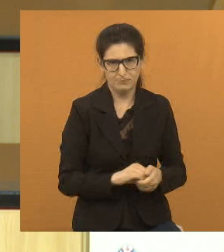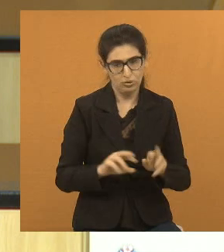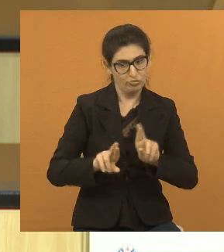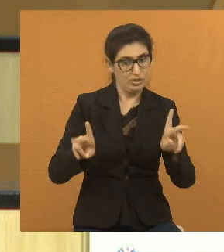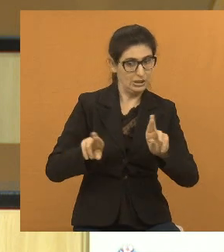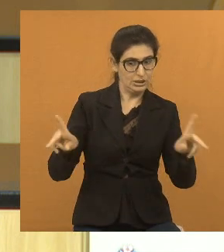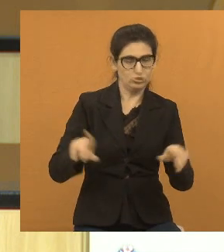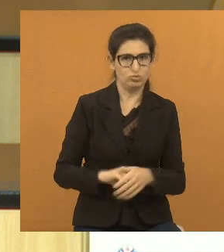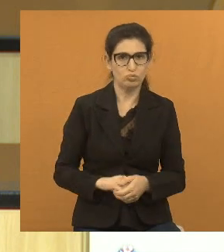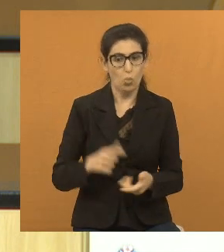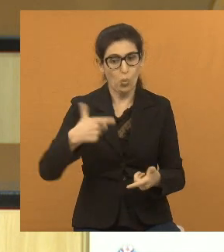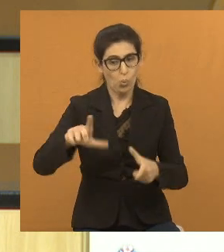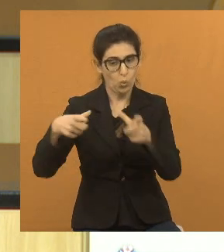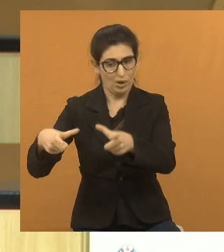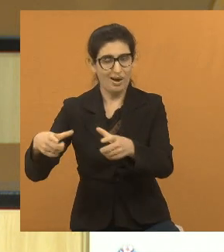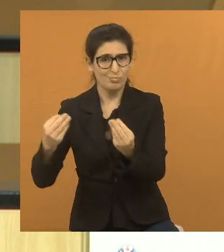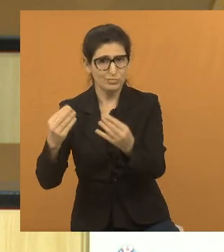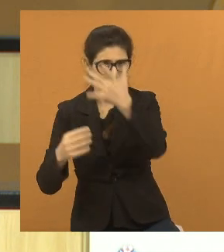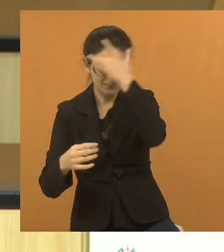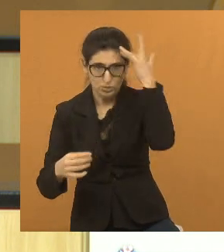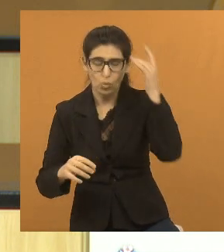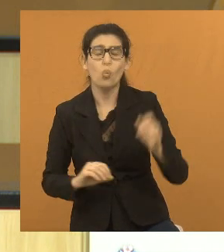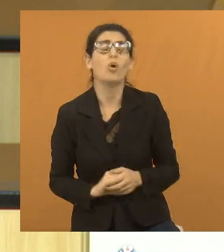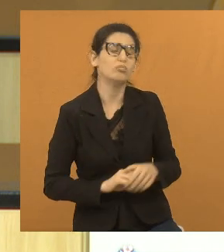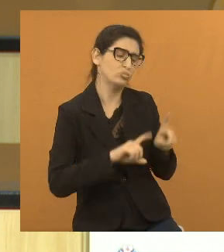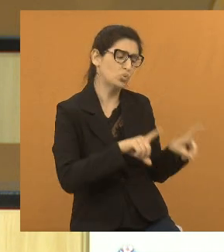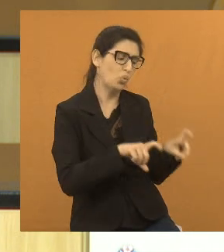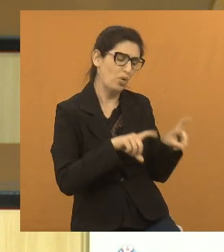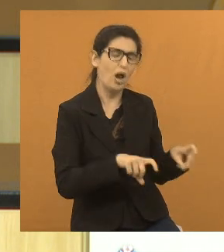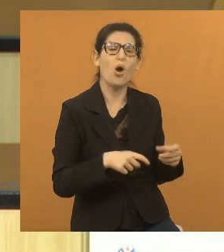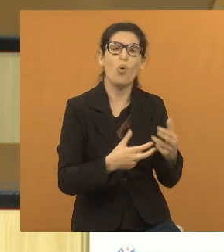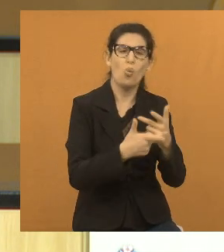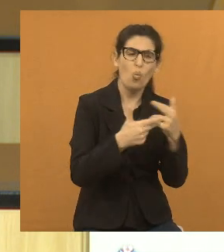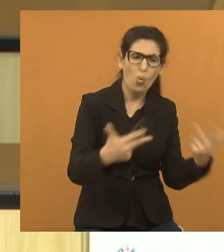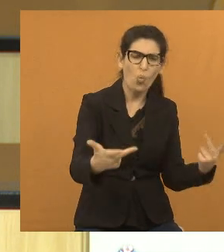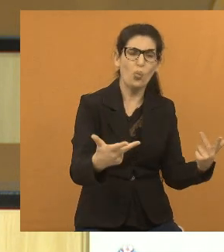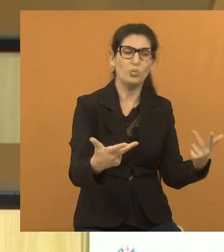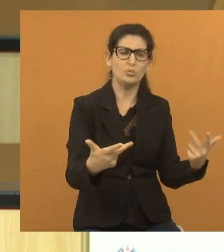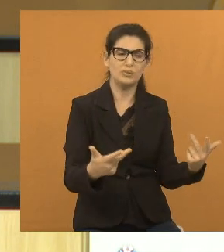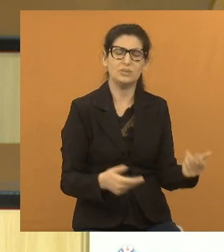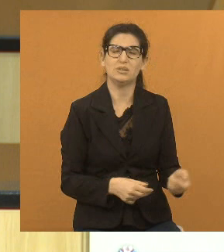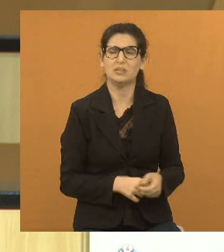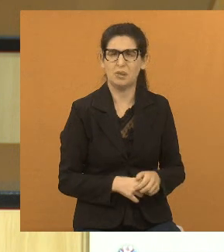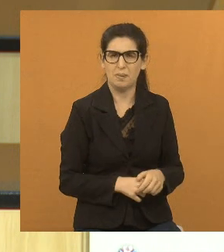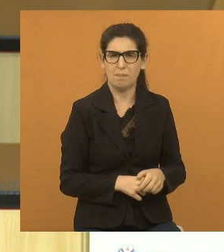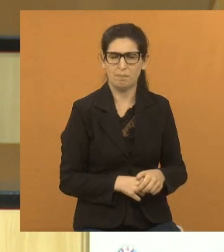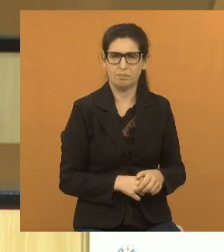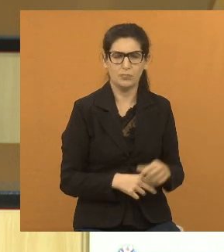de equipamentos públicos na área rural, ela já fica muito mais